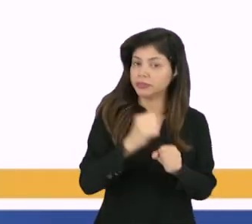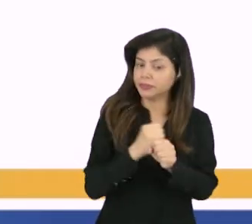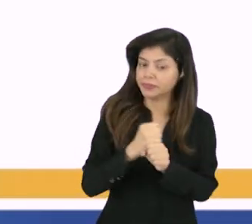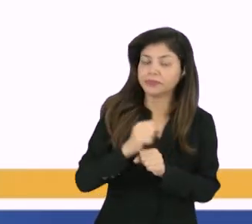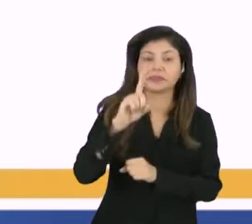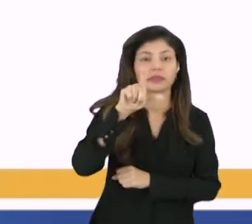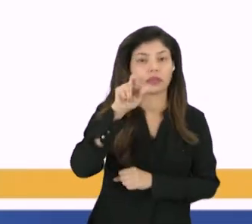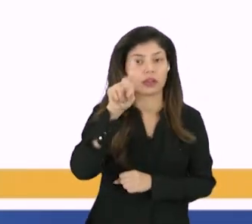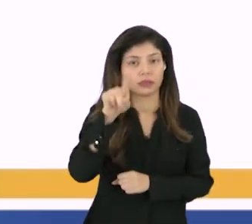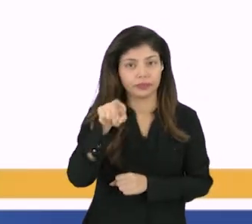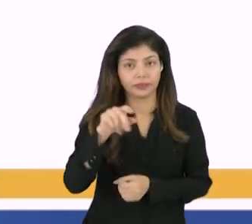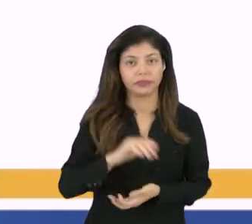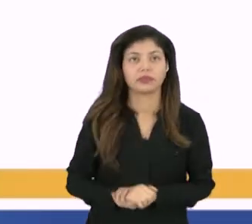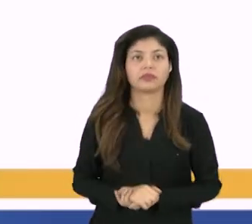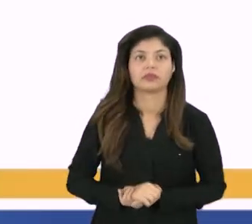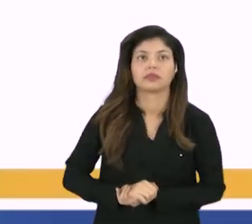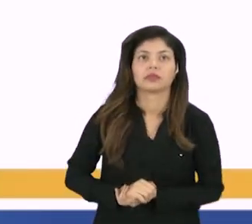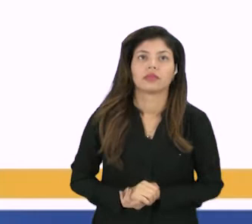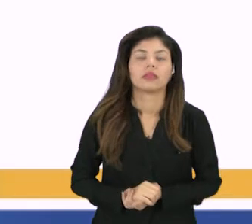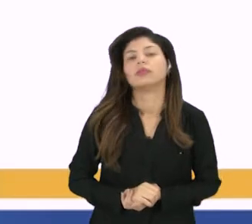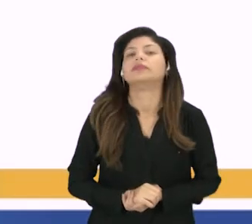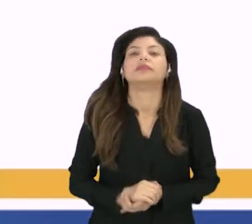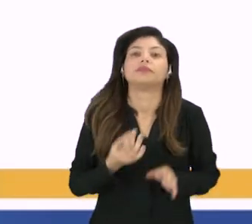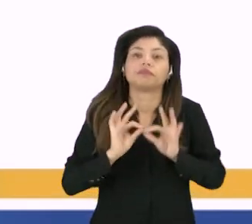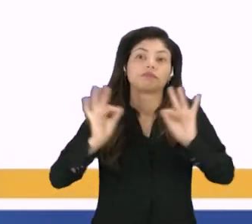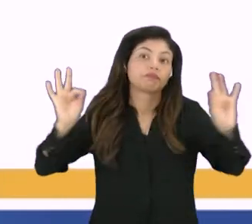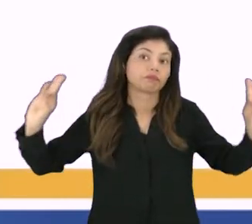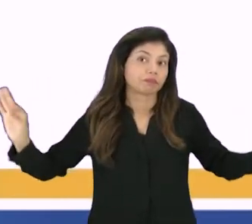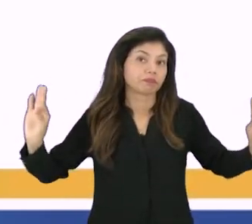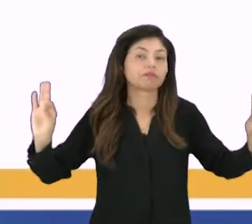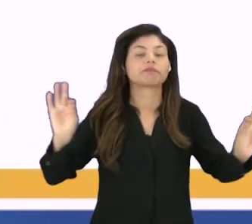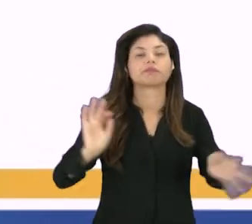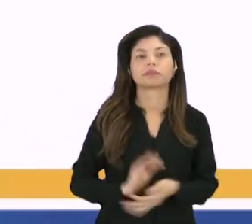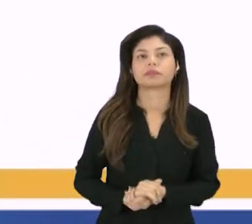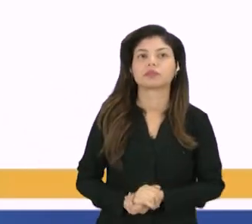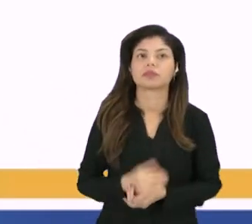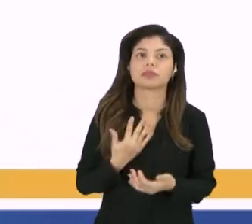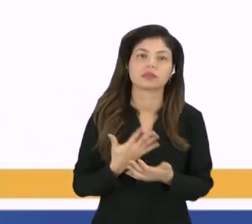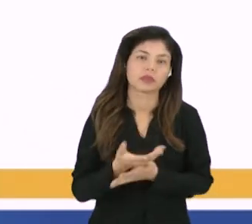é uma unidade astronômica para distâncias altas, né? E